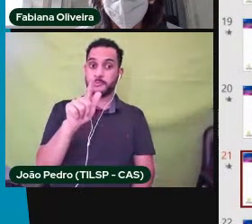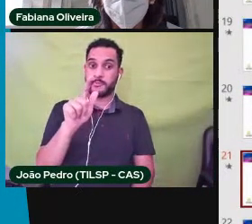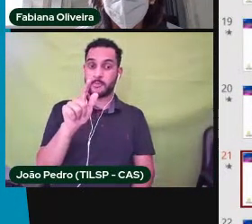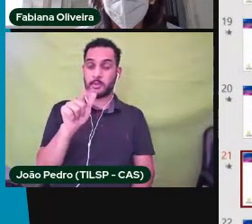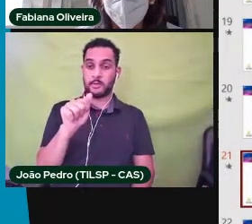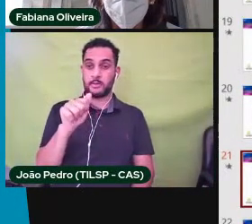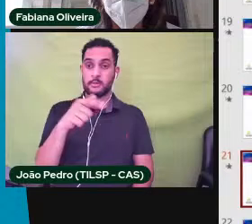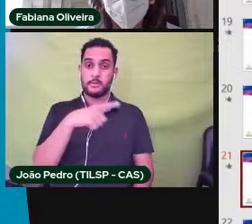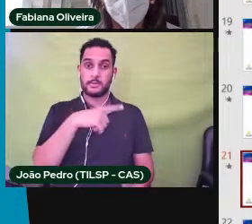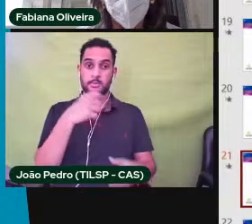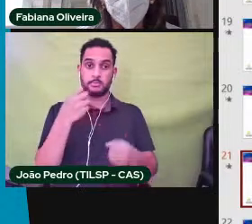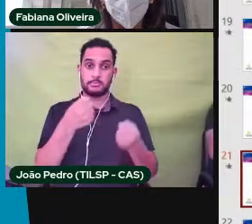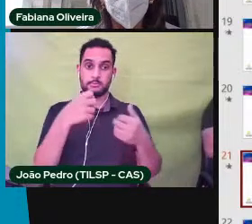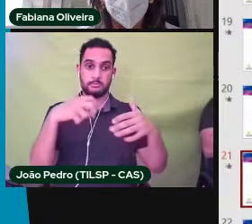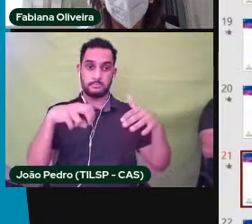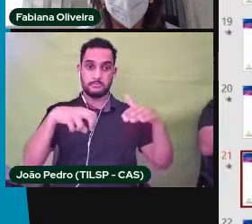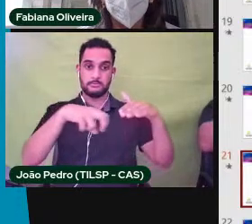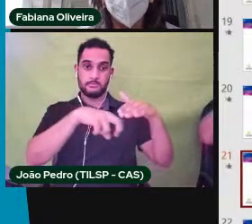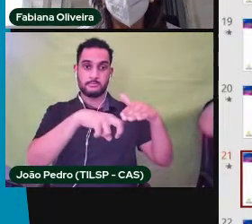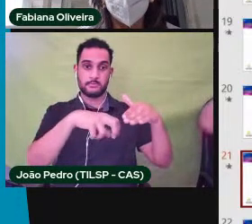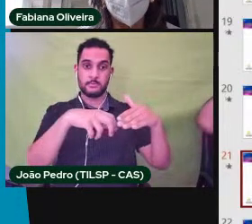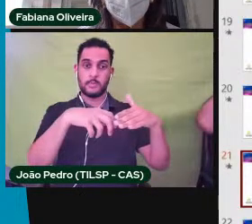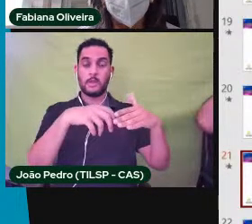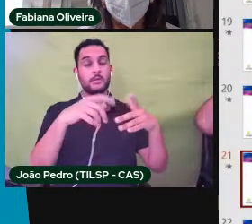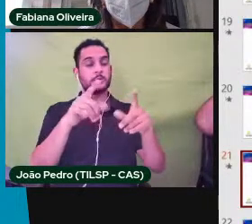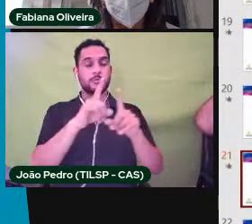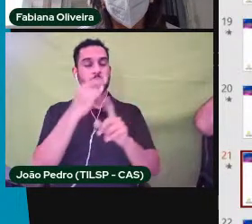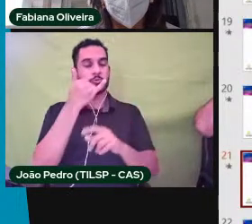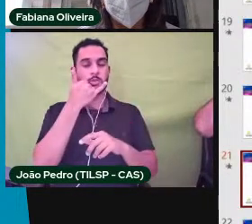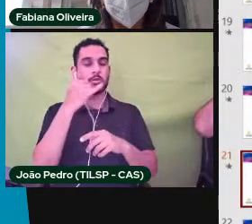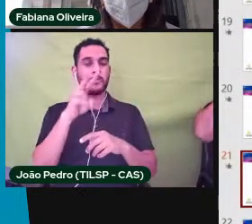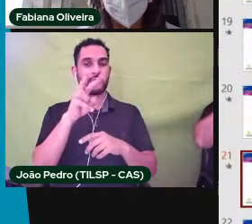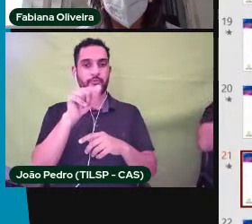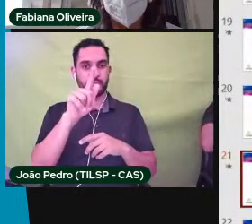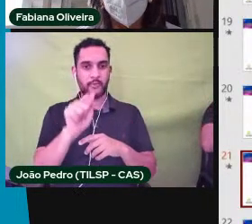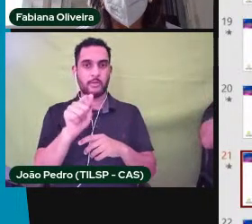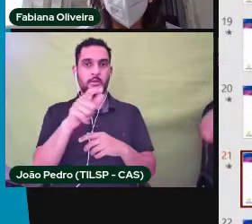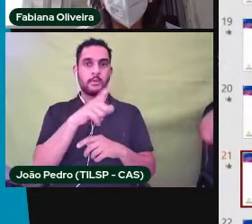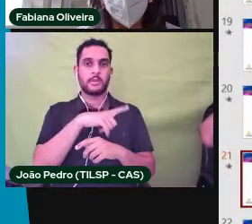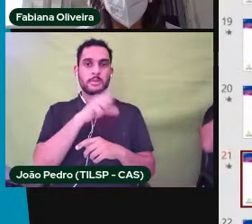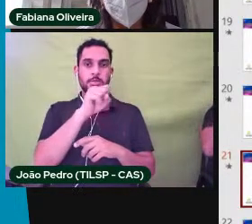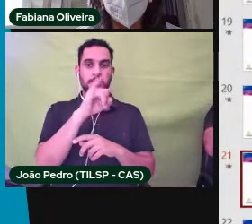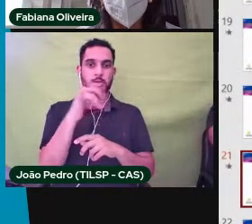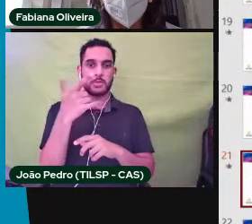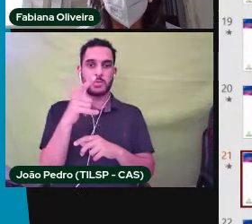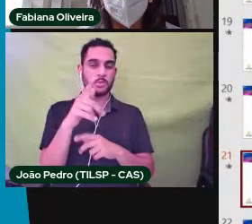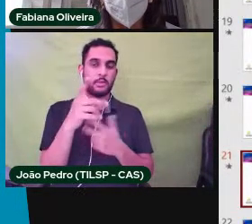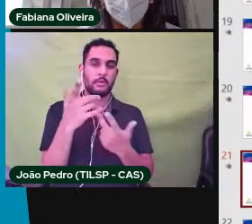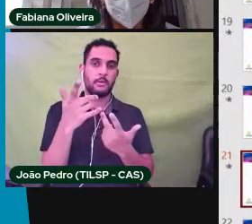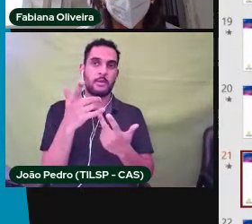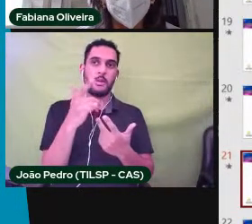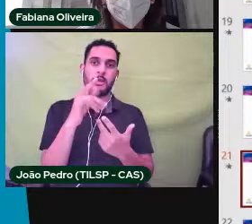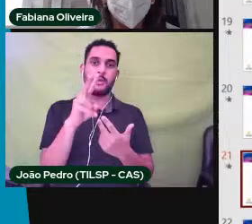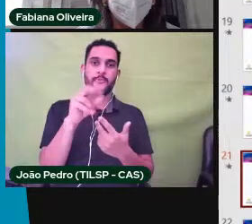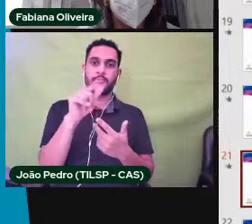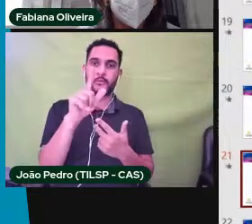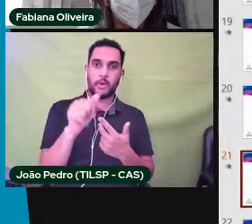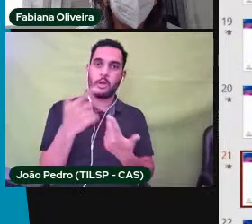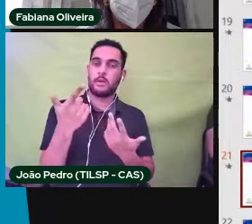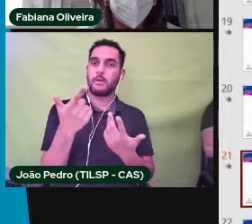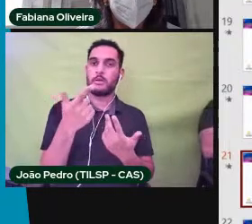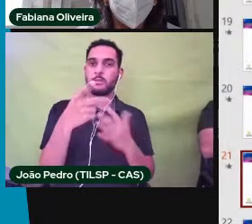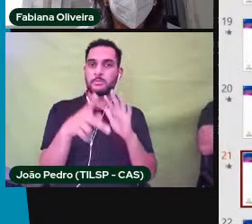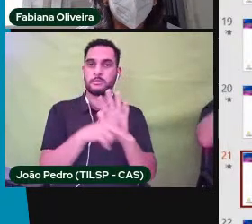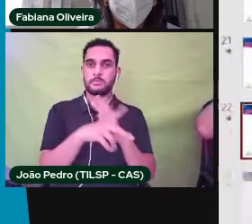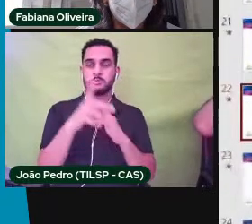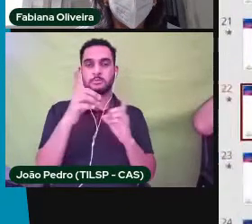sabem que se há um concurso público e não há reserva de vagas, é injusto, antidemocrático e